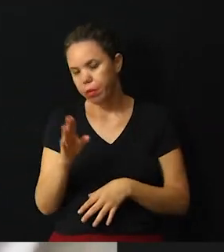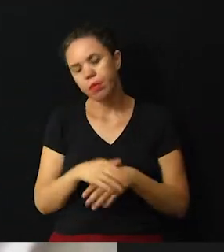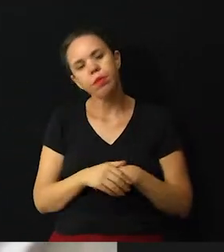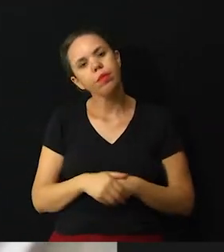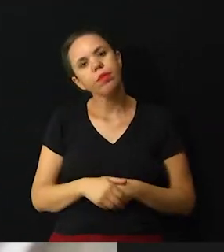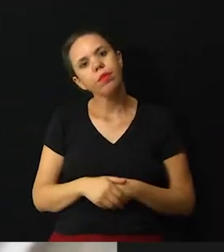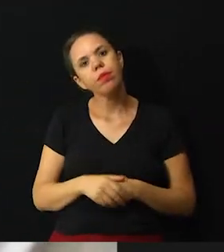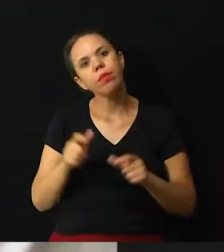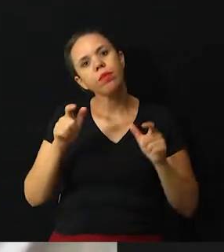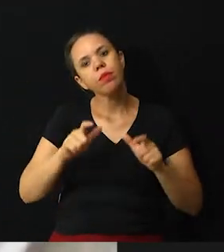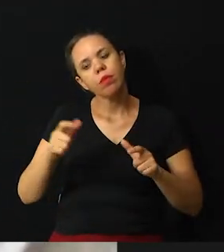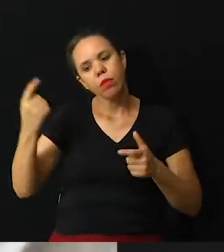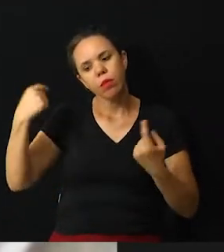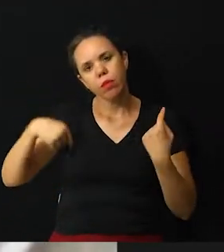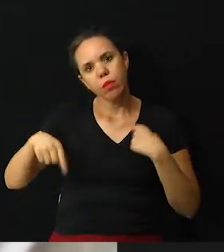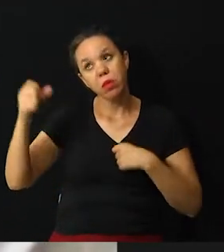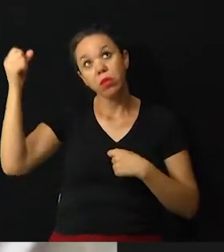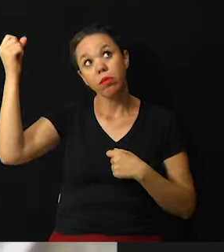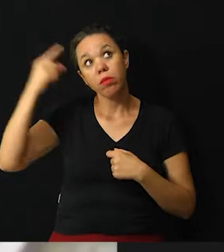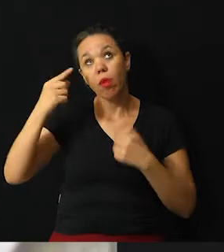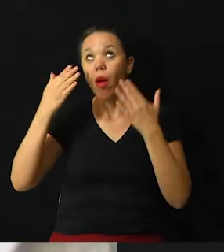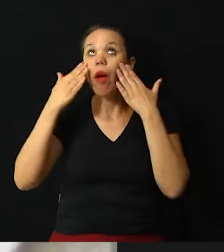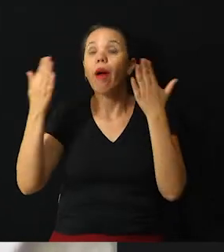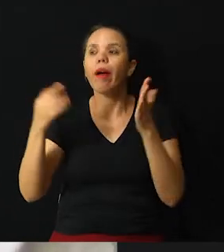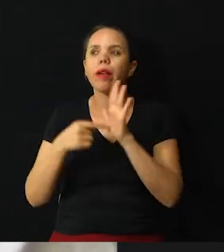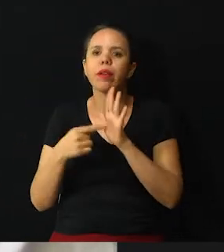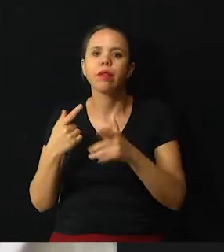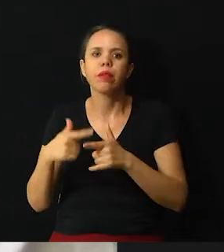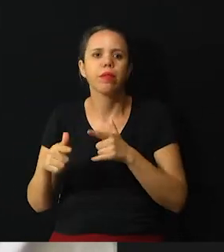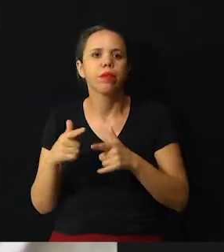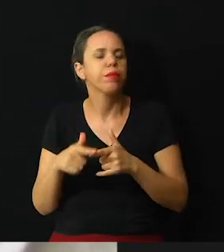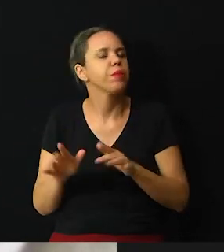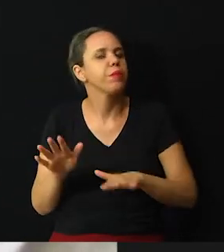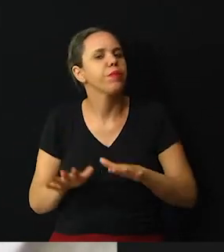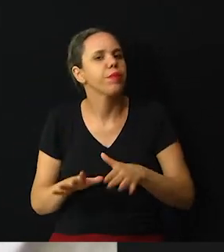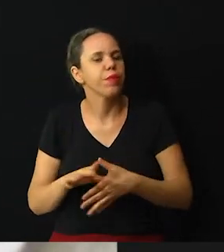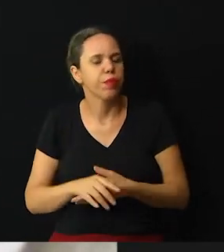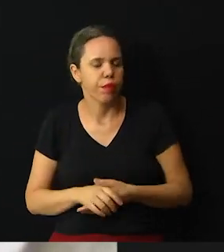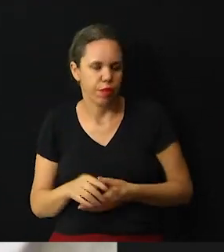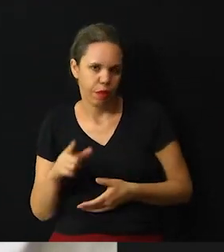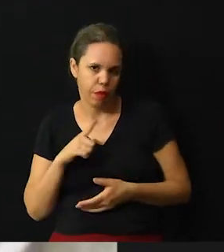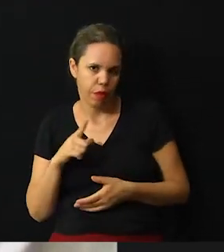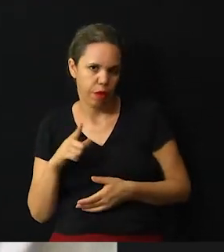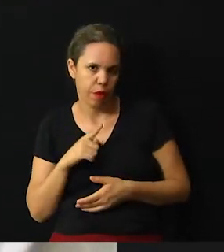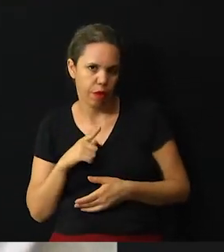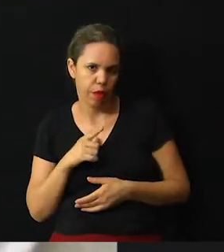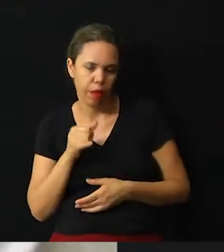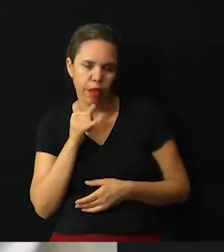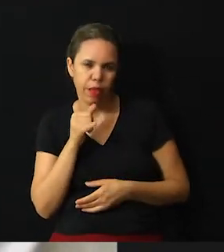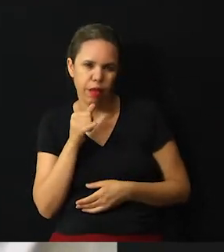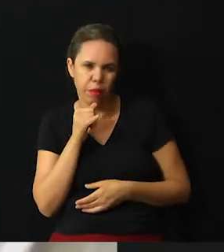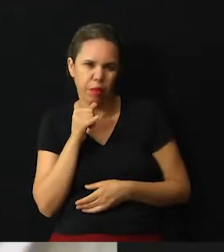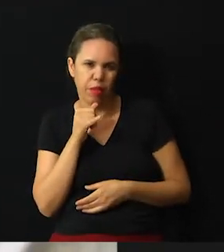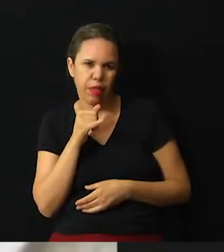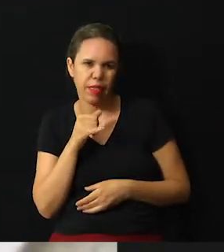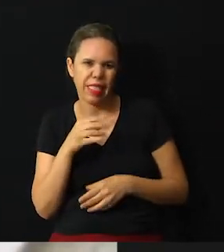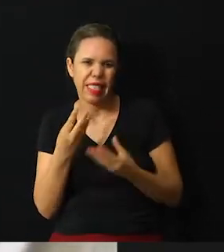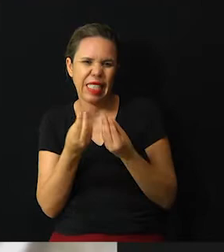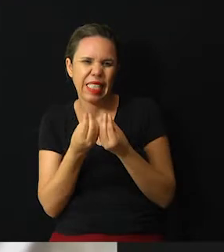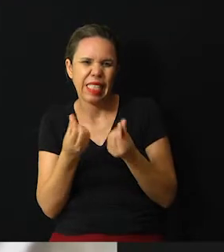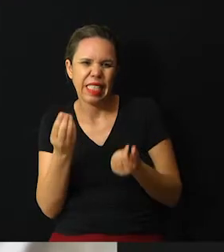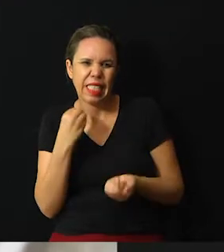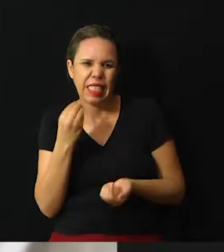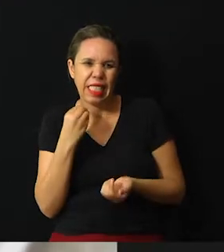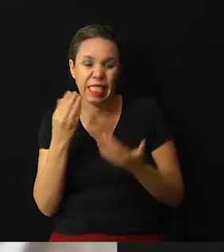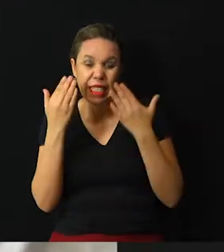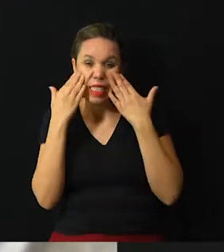principalmente nos locais expostos ao sol. Porque o lúpus tem essa particularidade. Existe a fotossensibilidade, quer dizer, regiões que é